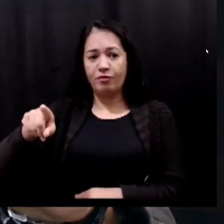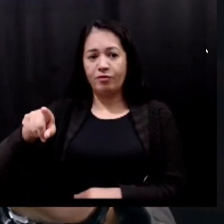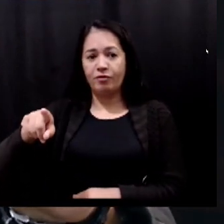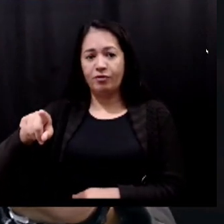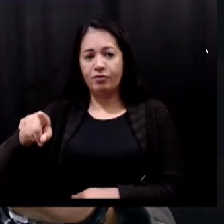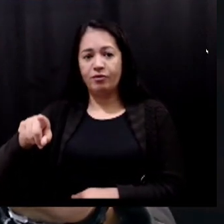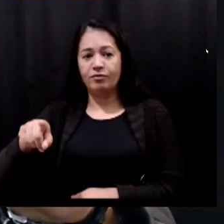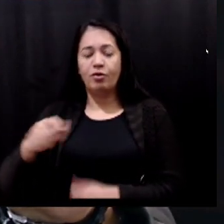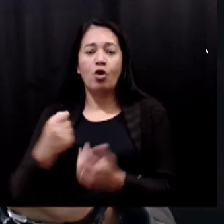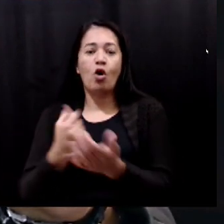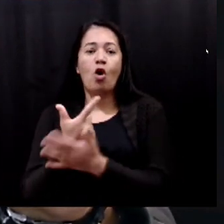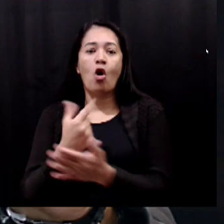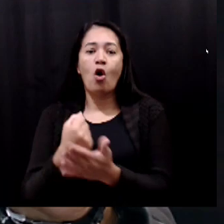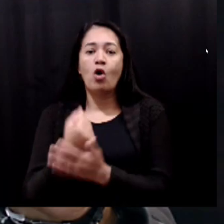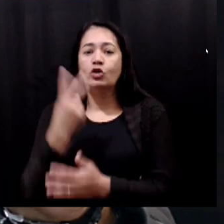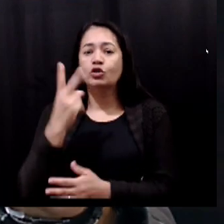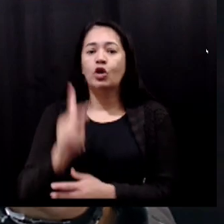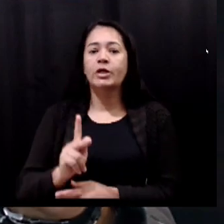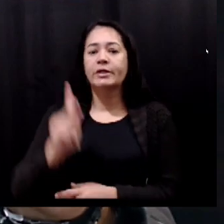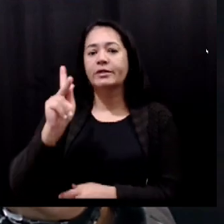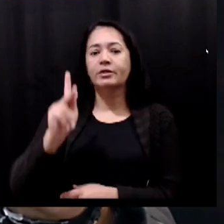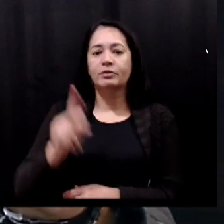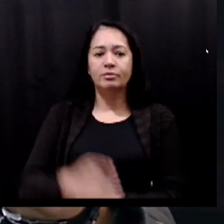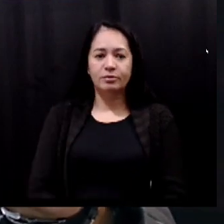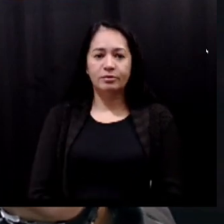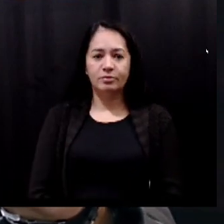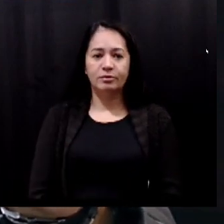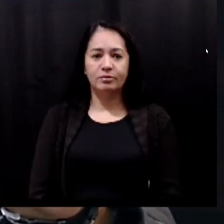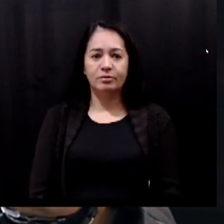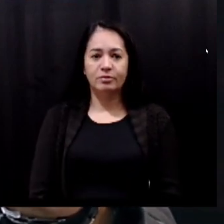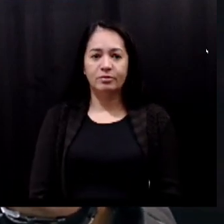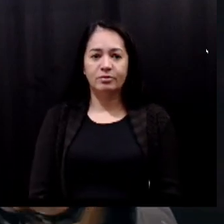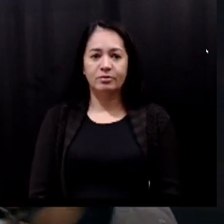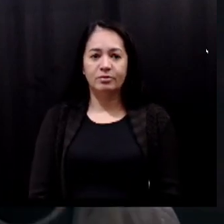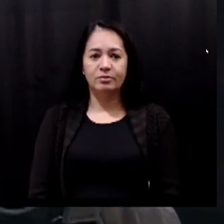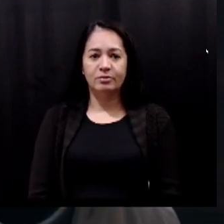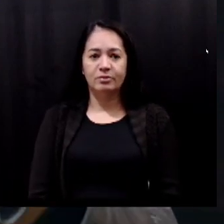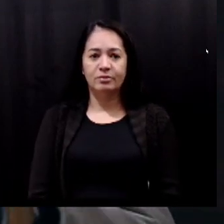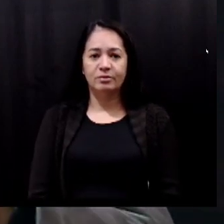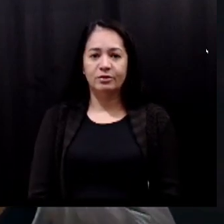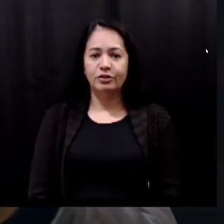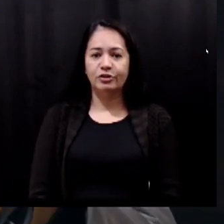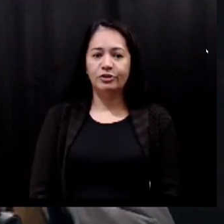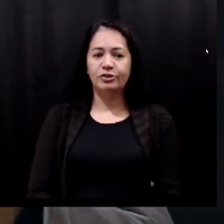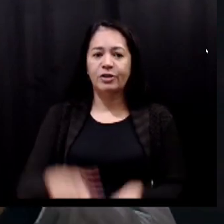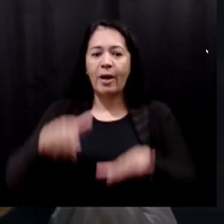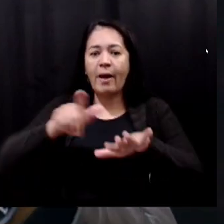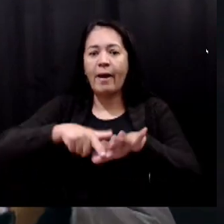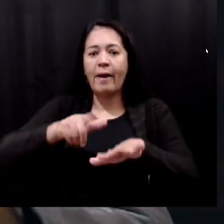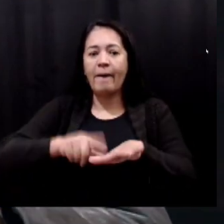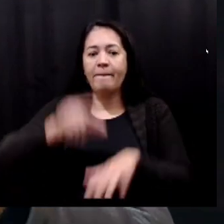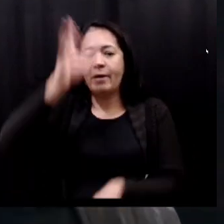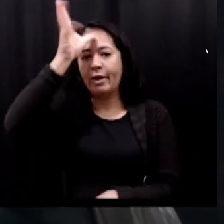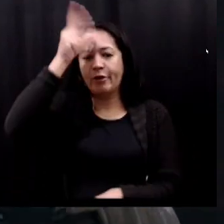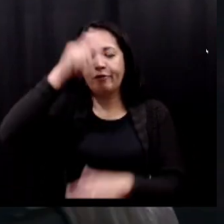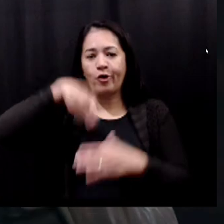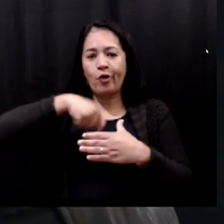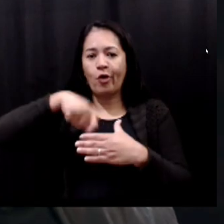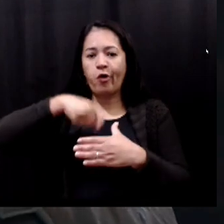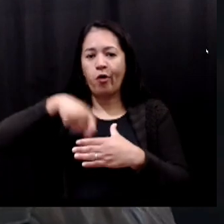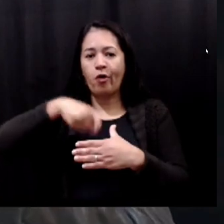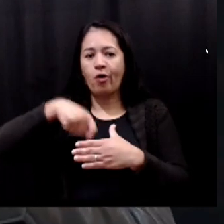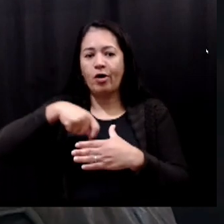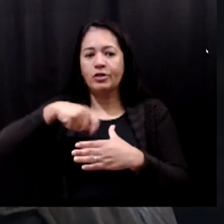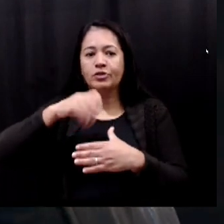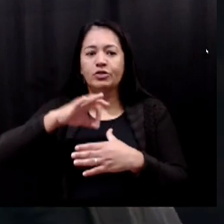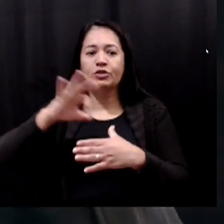uns 2 quilos de pé de galinha. Vou cozinhar, derreter, tirar o tutano, colocar